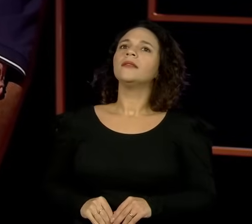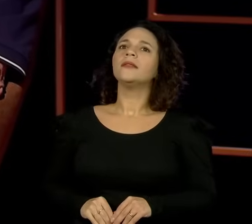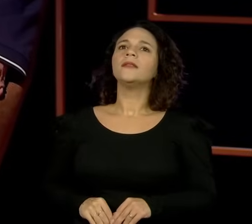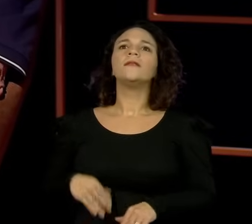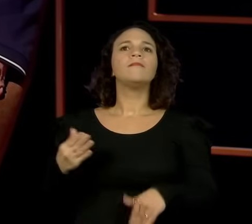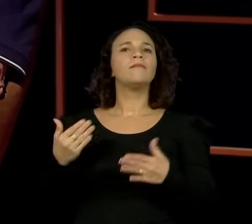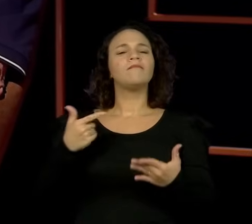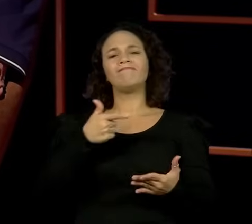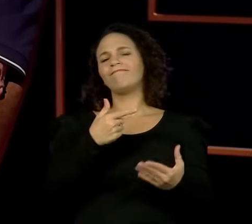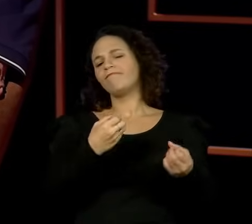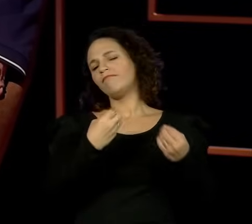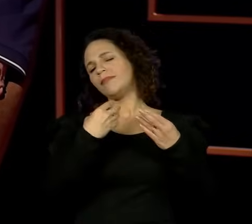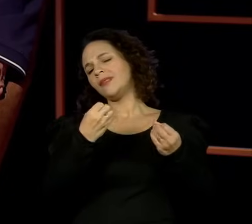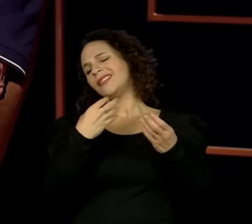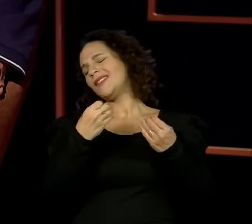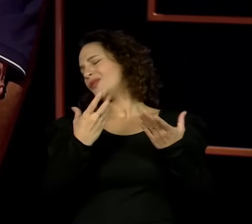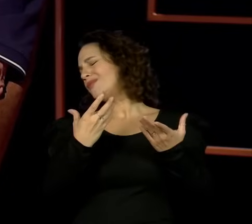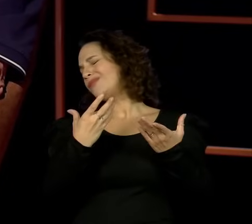Aprendi tudo.